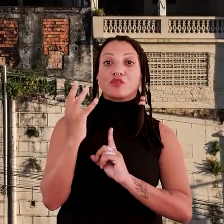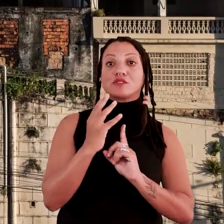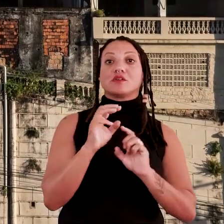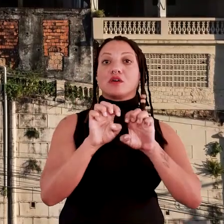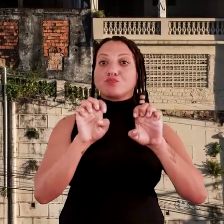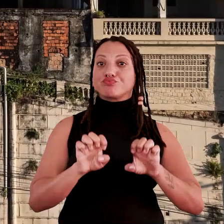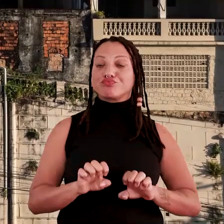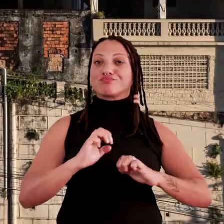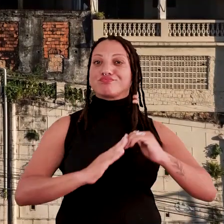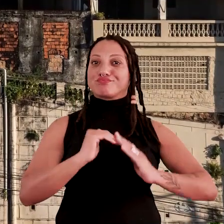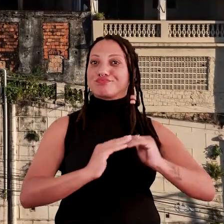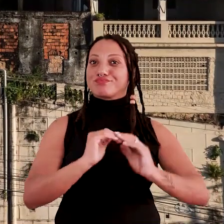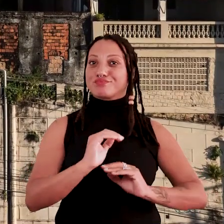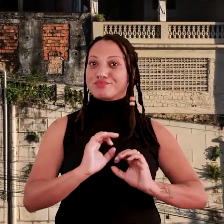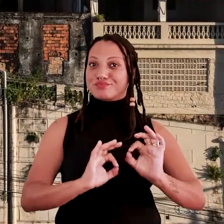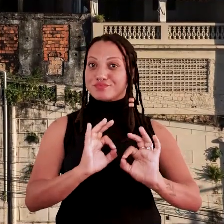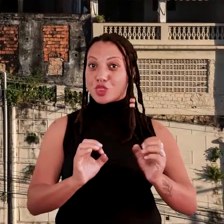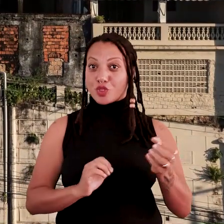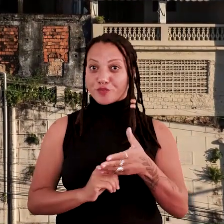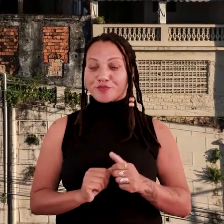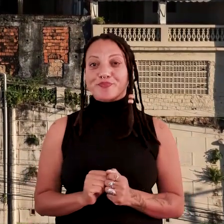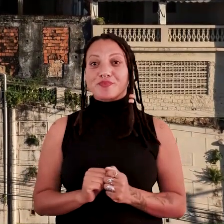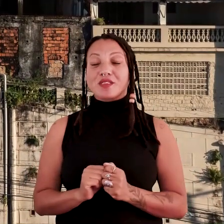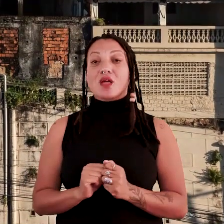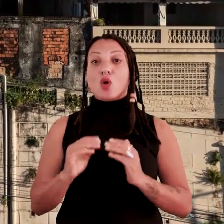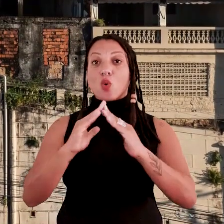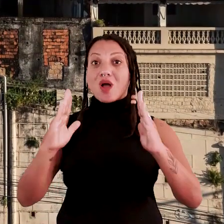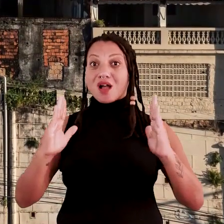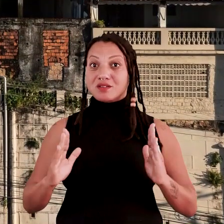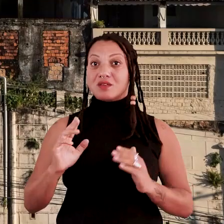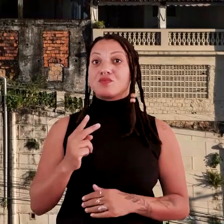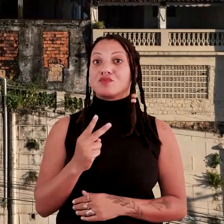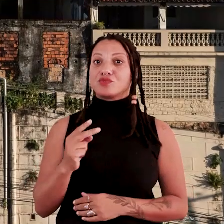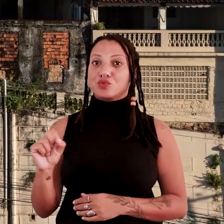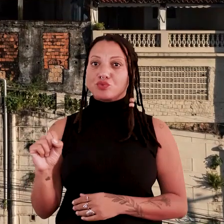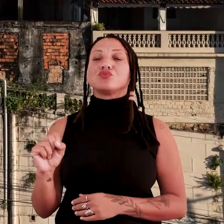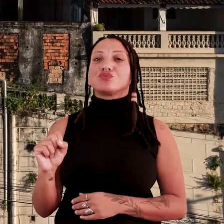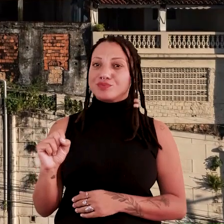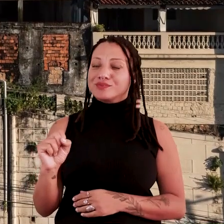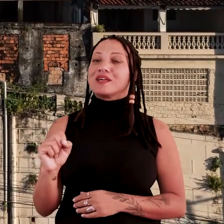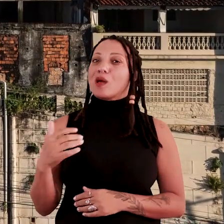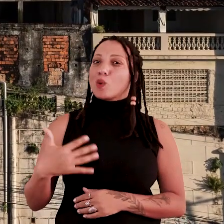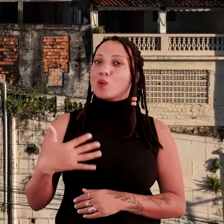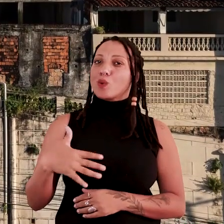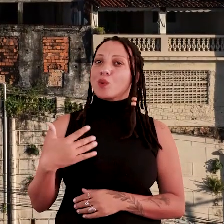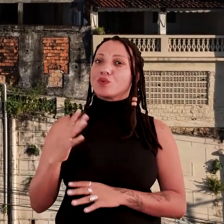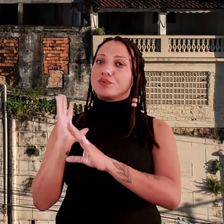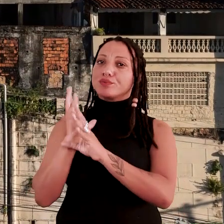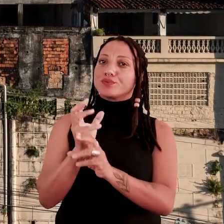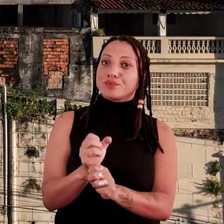é um projeto curioso, que ele é muito longo, são 20 anos de Casarão 28, então ele pega o período